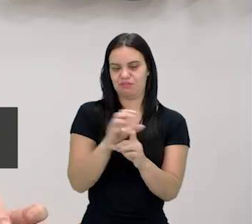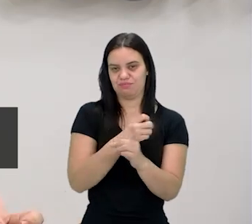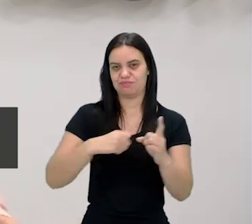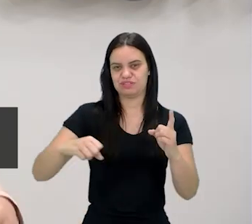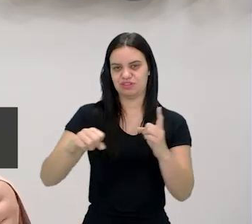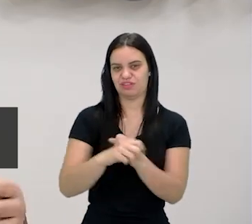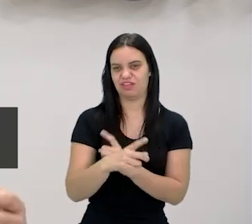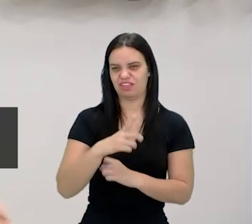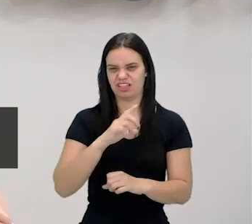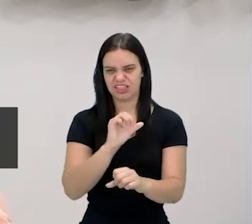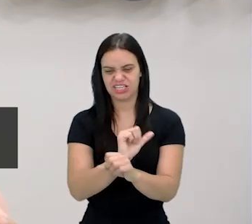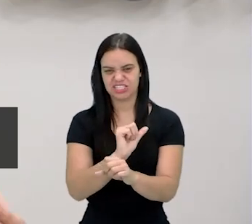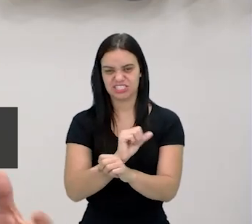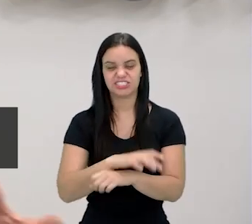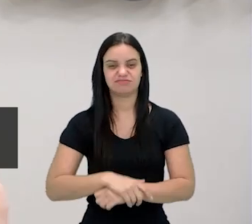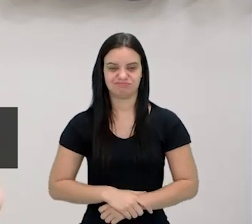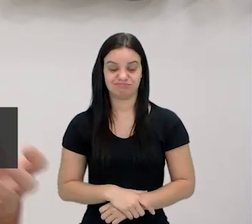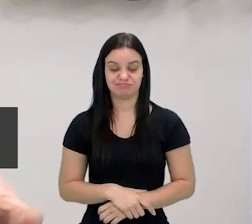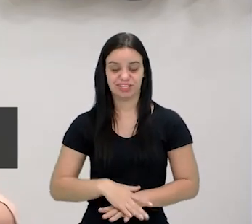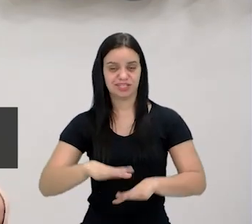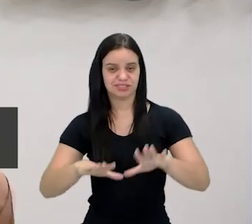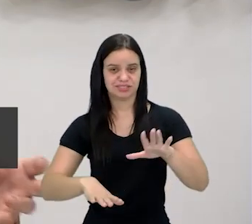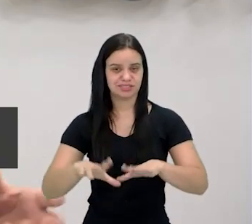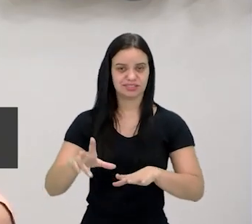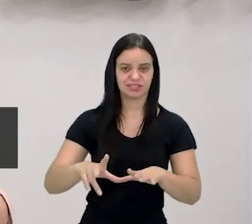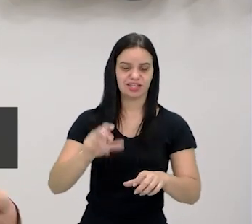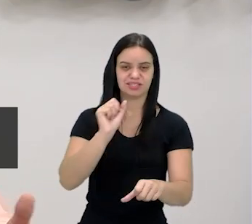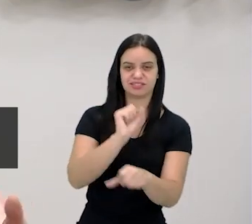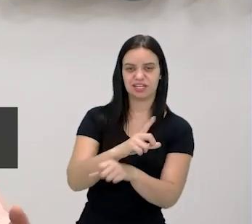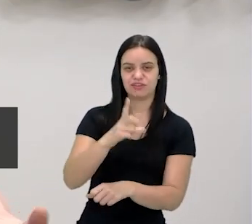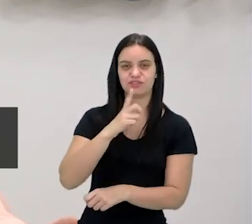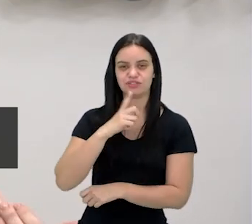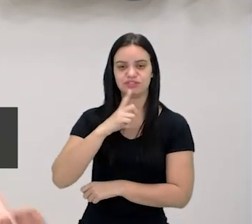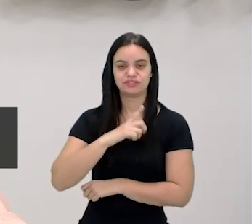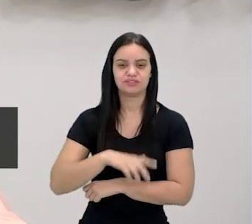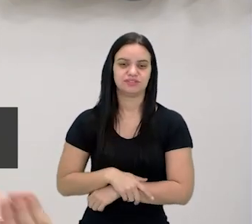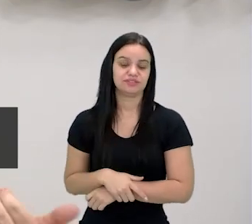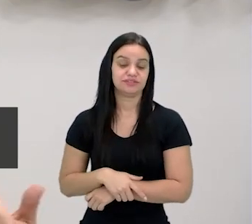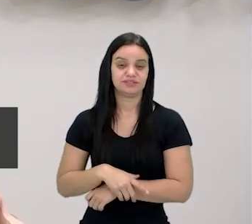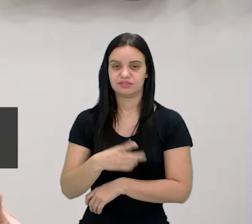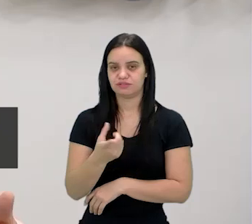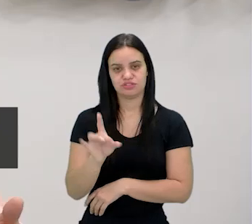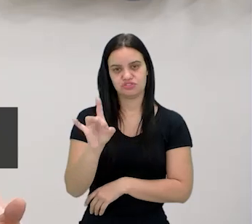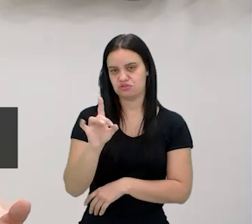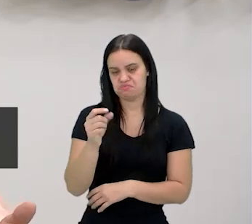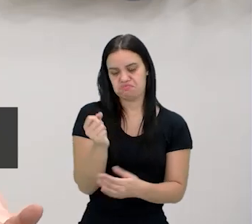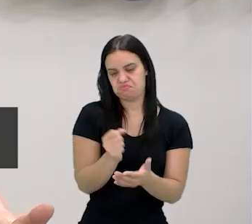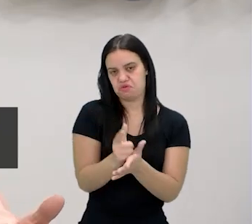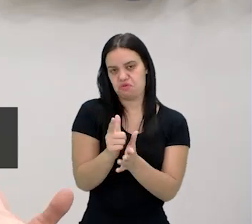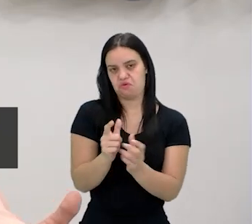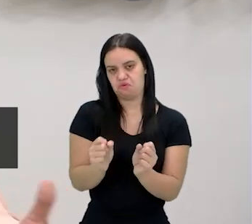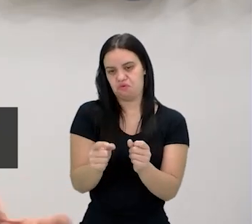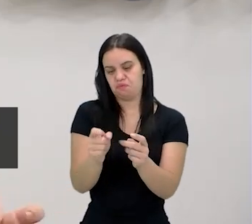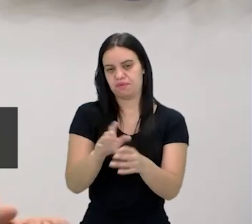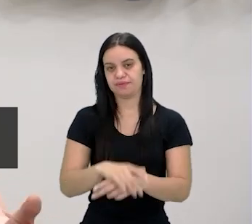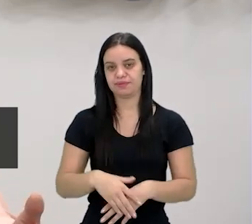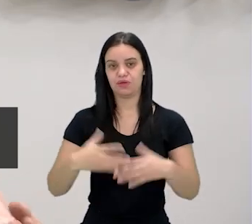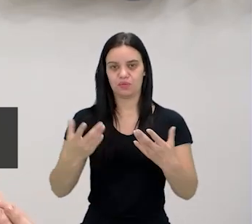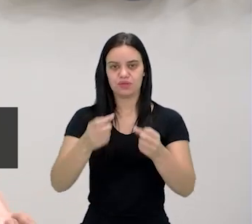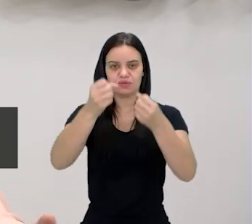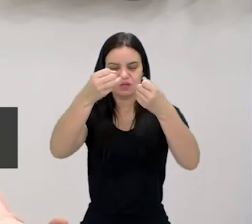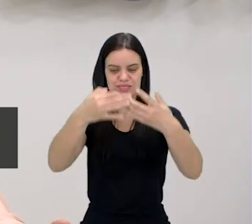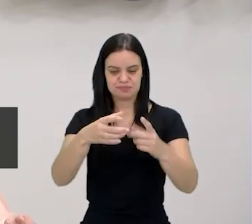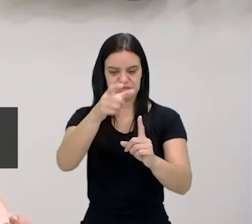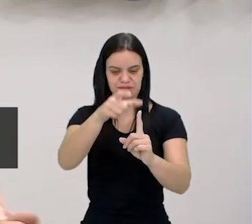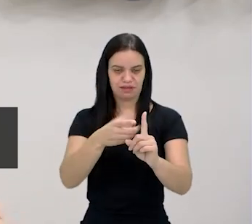Que os senhores de engenho ficavam cotando escravos, quanto custava, e era uma questão de compra mesmo. Então, quando você fala da personagem,